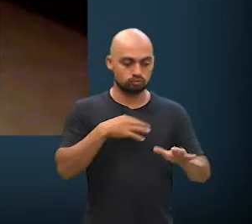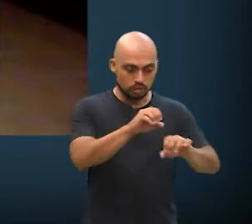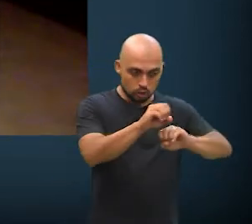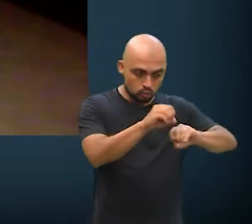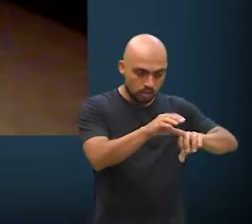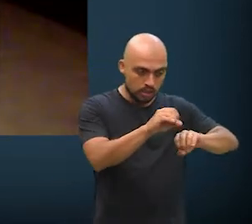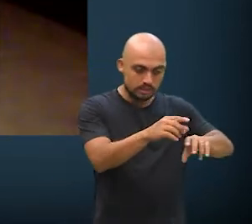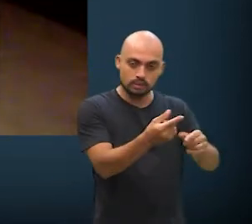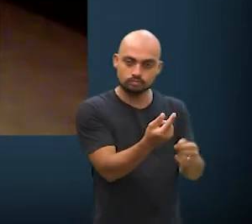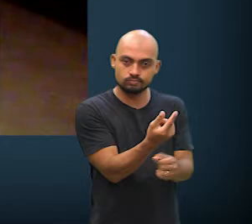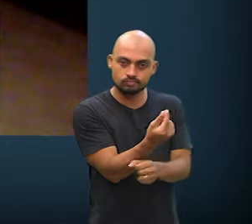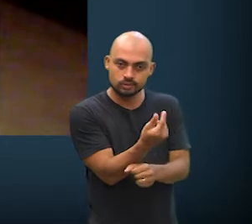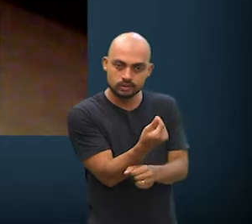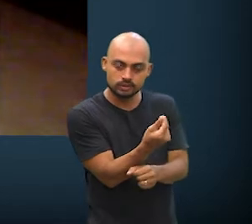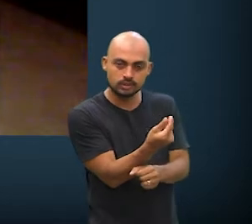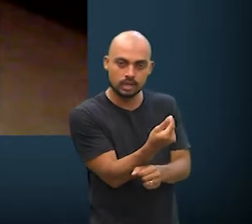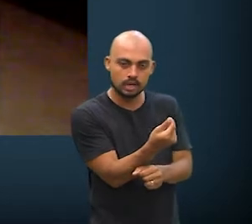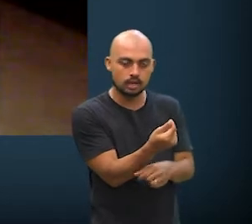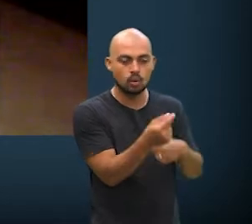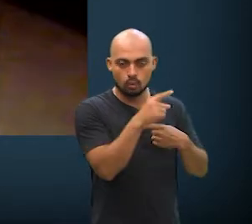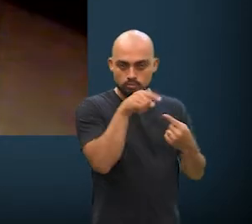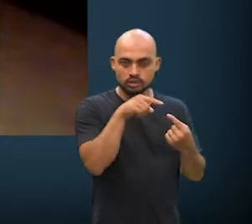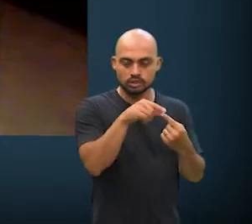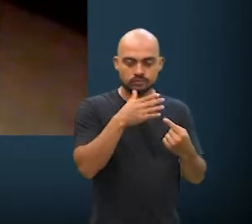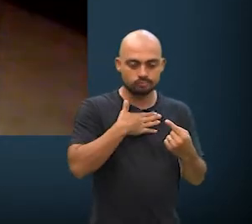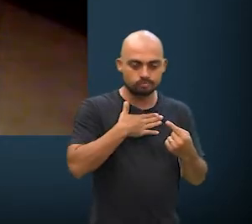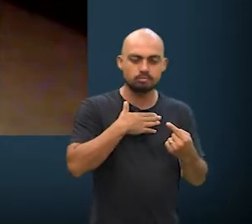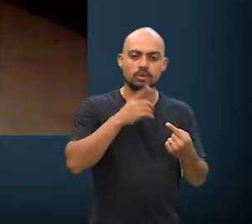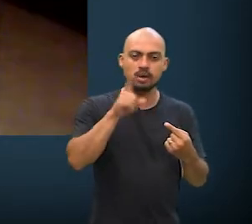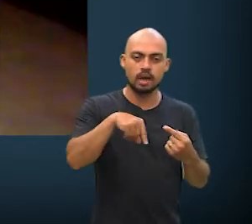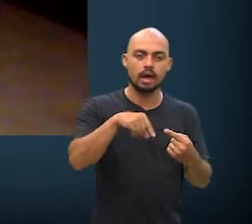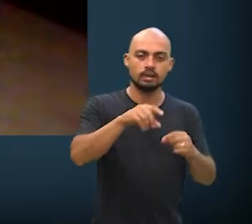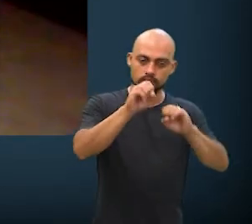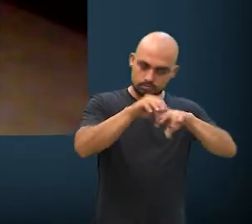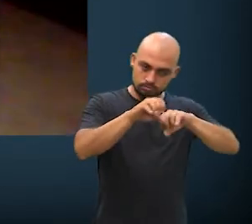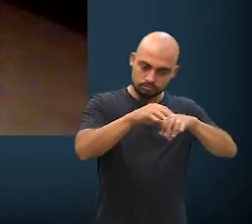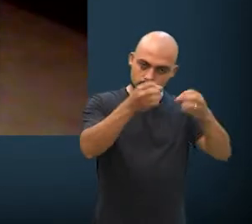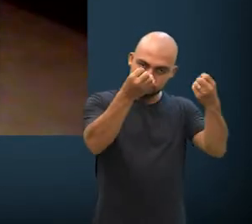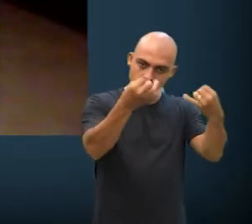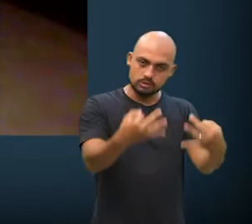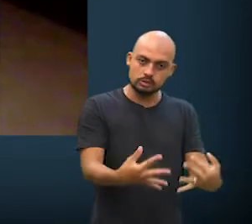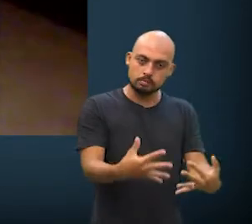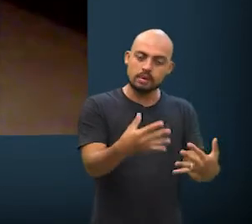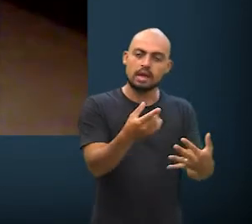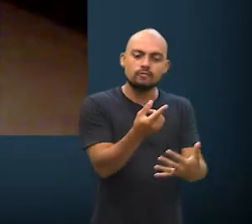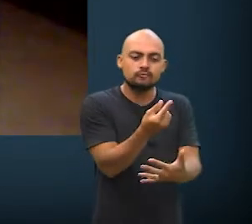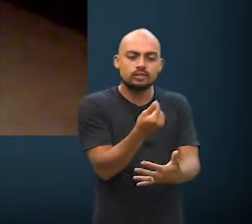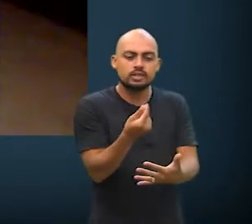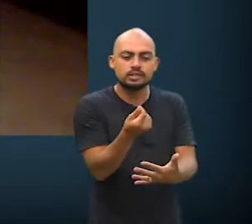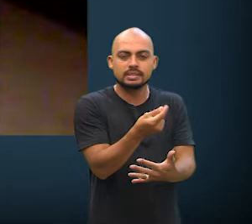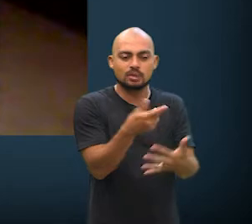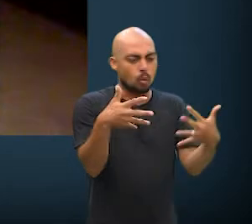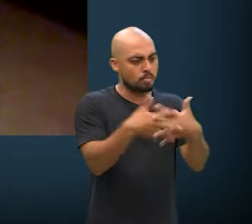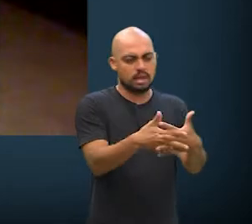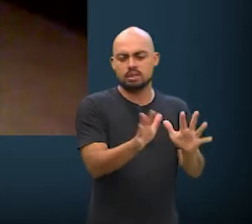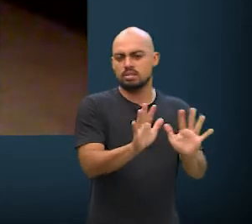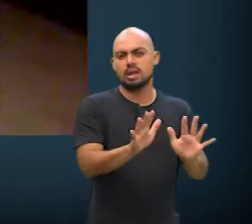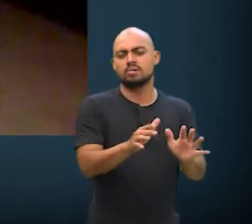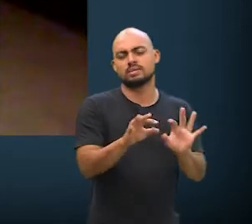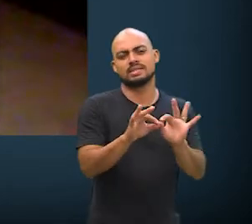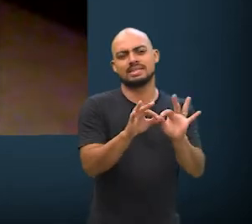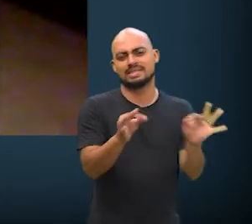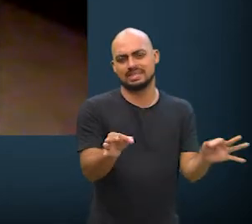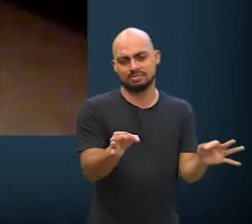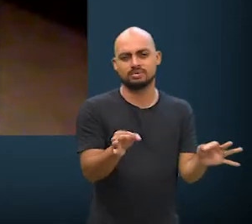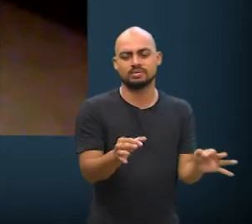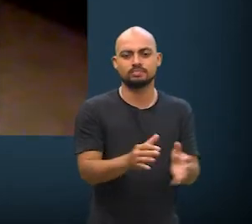educação financeira, que é uma das minhas missões é trazer isso para as pessoas, falar sobre finanças de uma forma totalmente descomplicada do que as pessoas falarem de um jeito